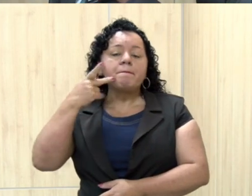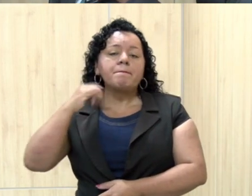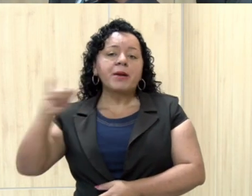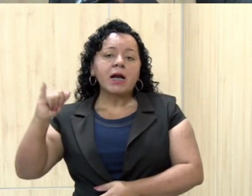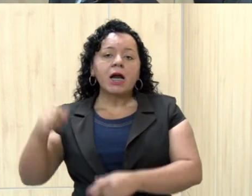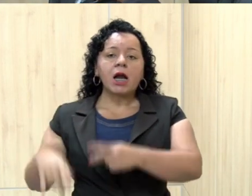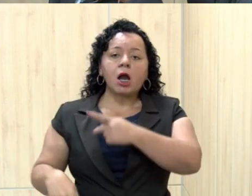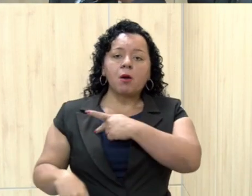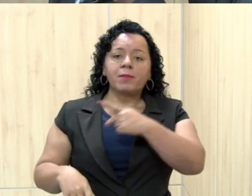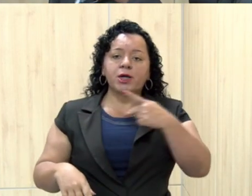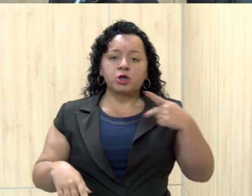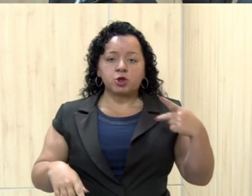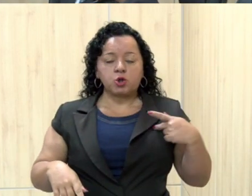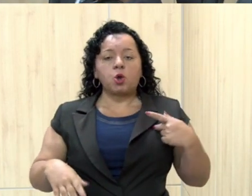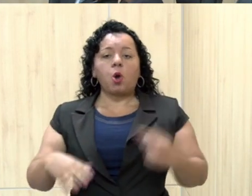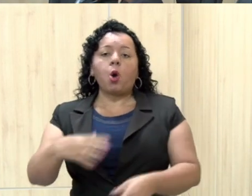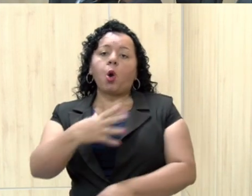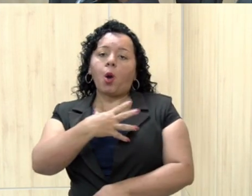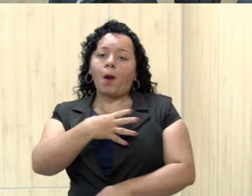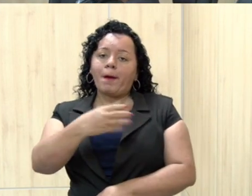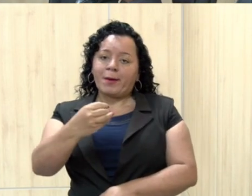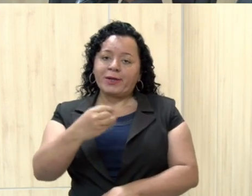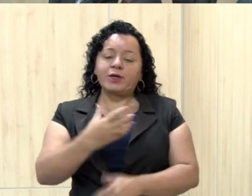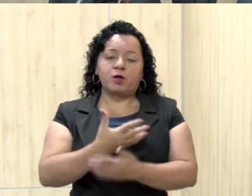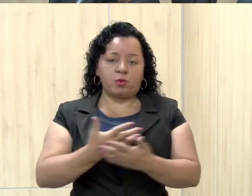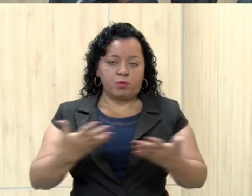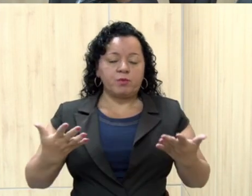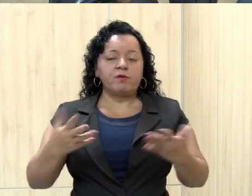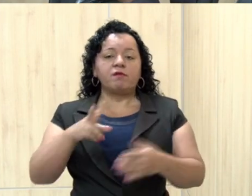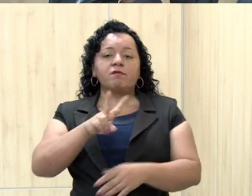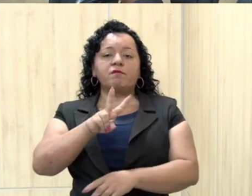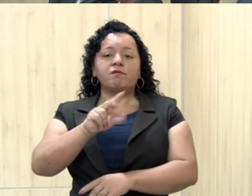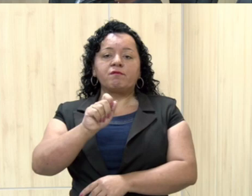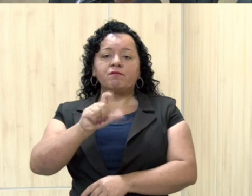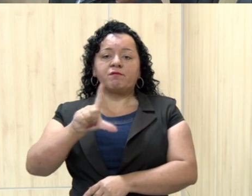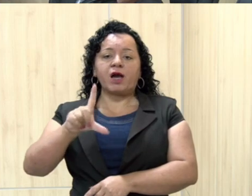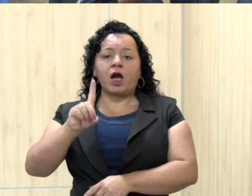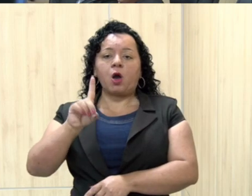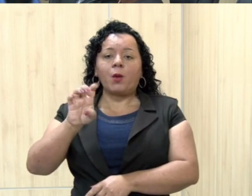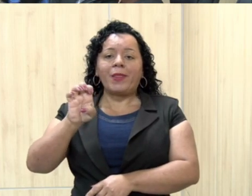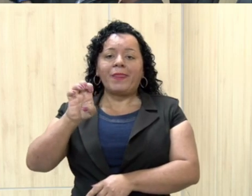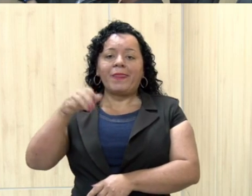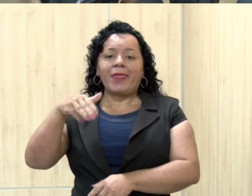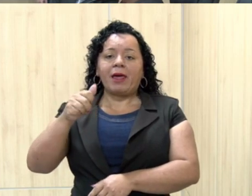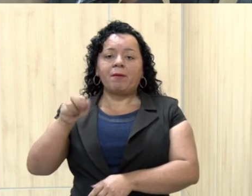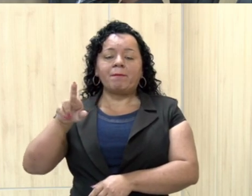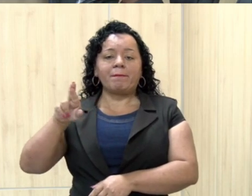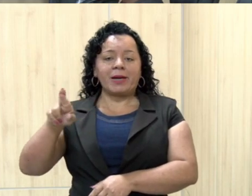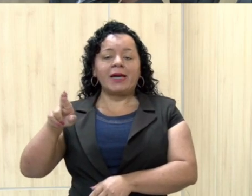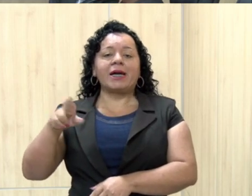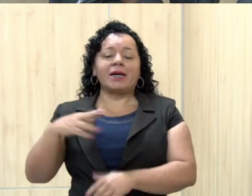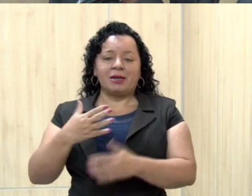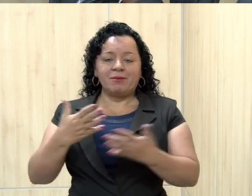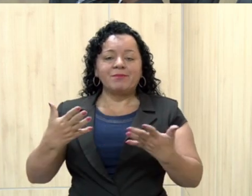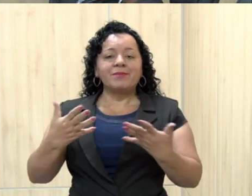seguida o Pastor Marcelo Marinho que é o filho um é Marcelo Valdemar da Silva